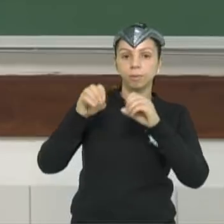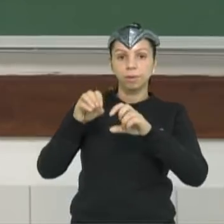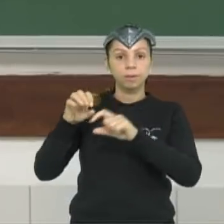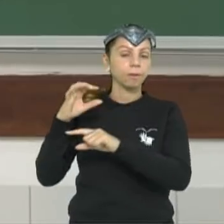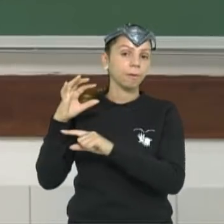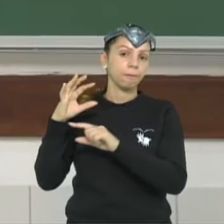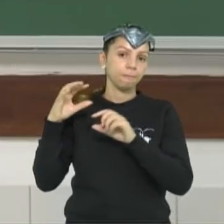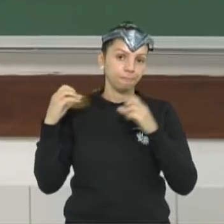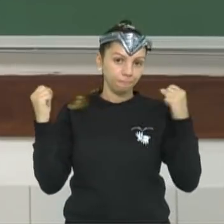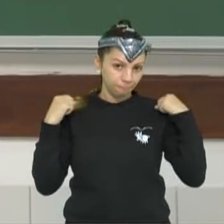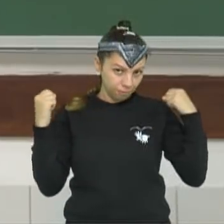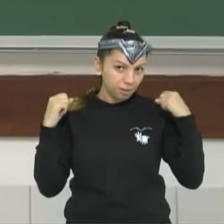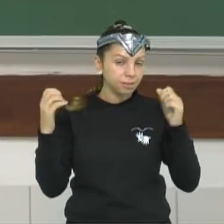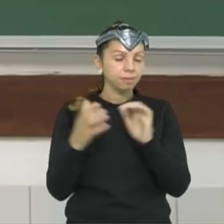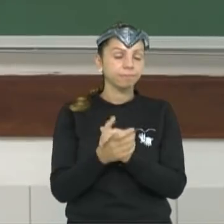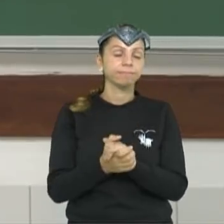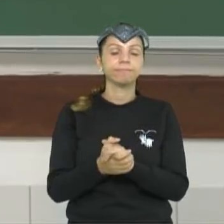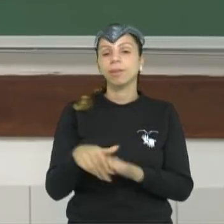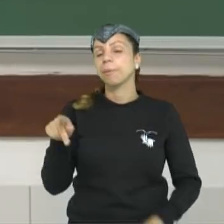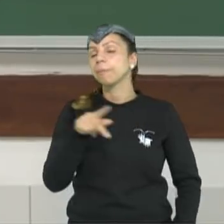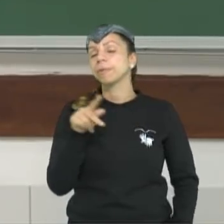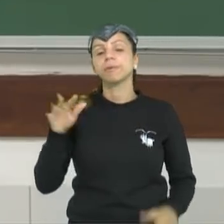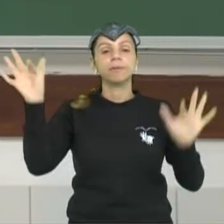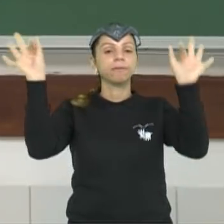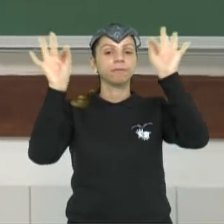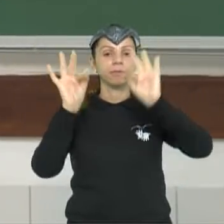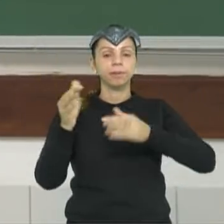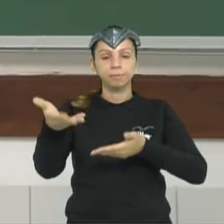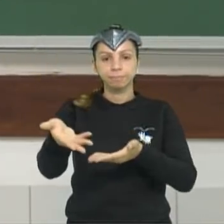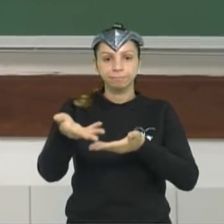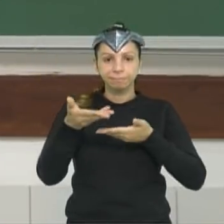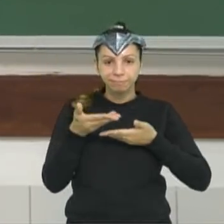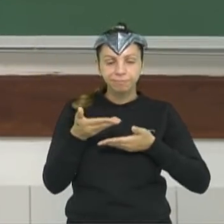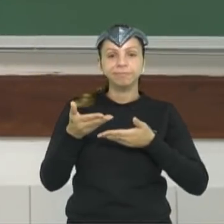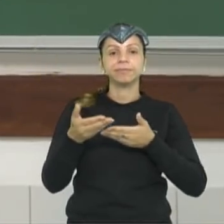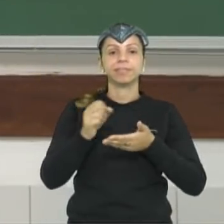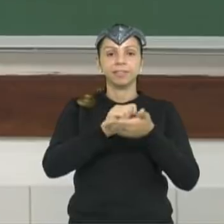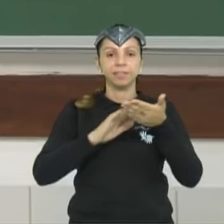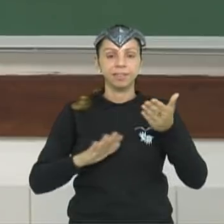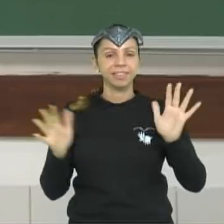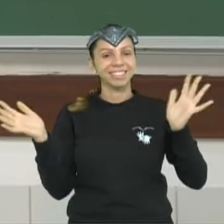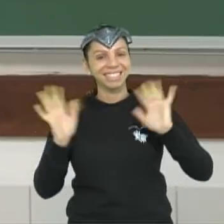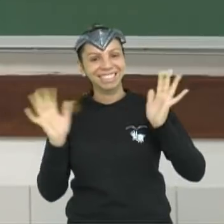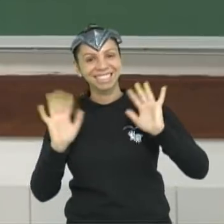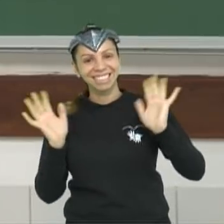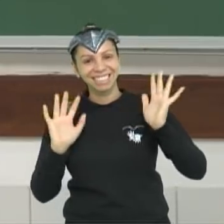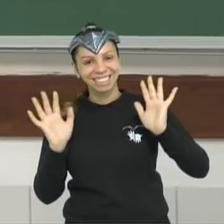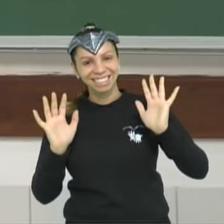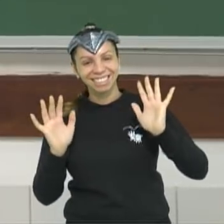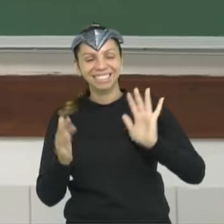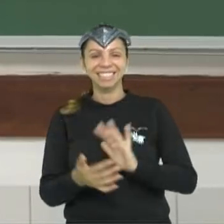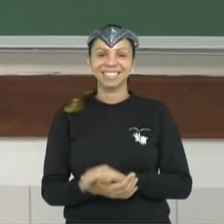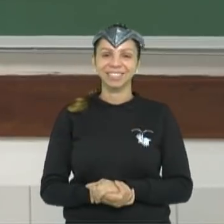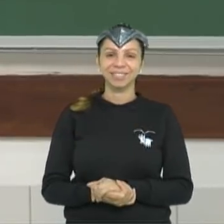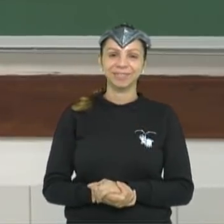educação física. A teacher vai ficar muito feliz em receber a atividade de vocês. Bye, bye!